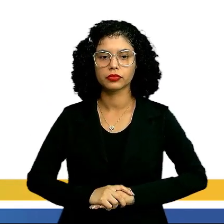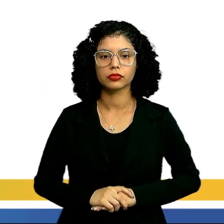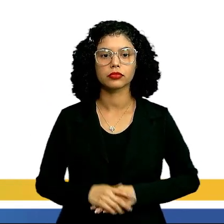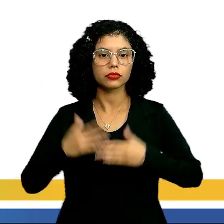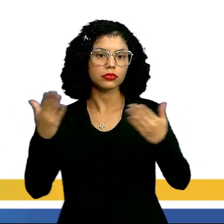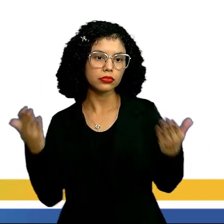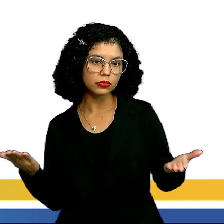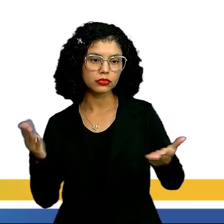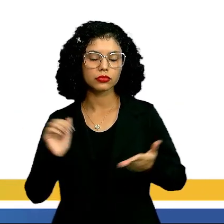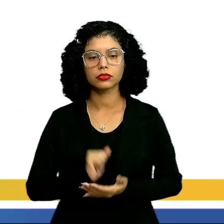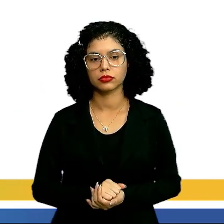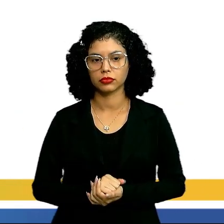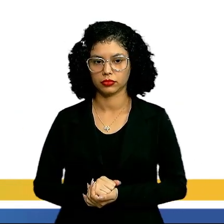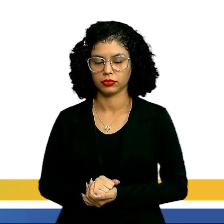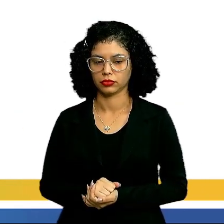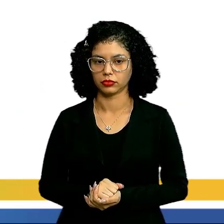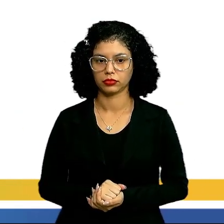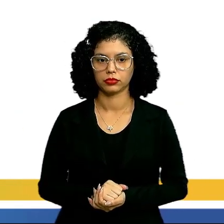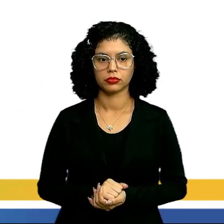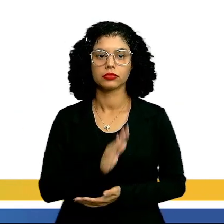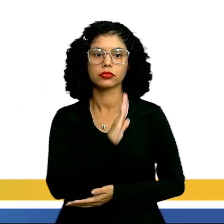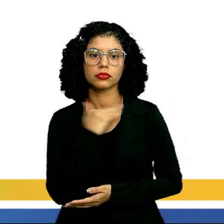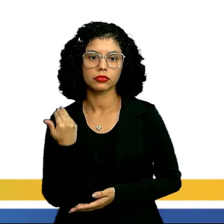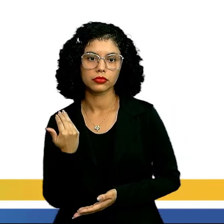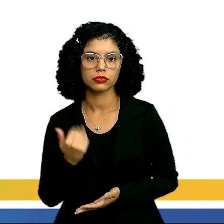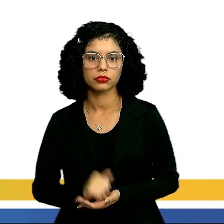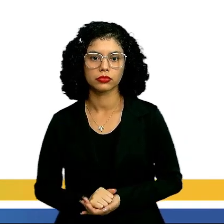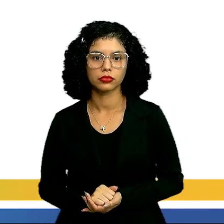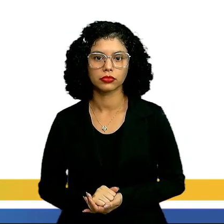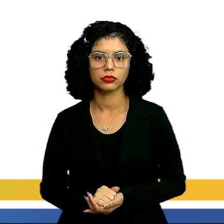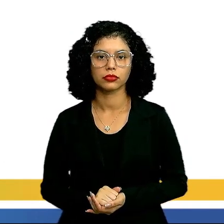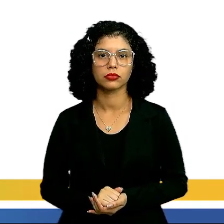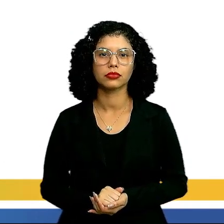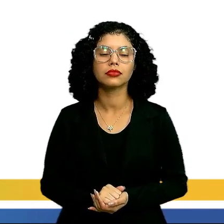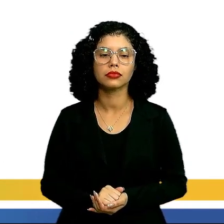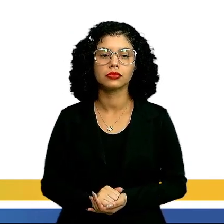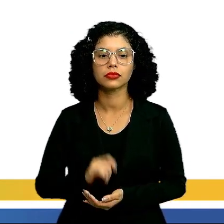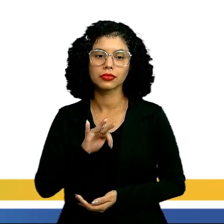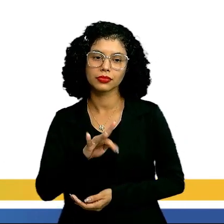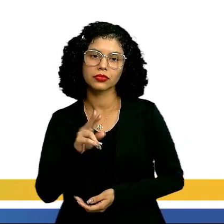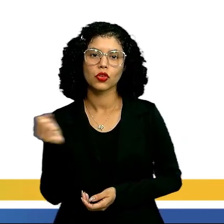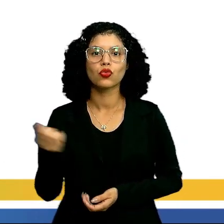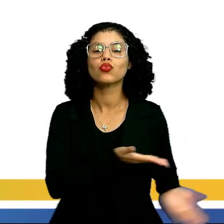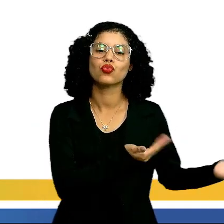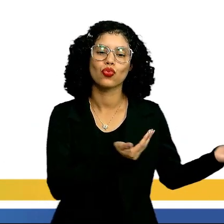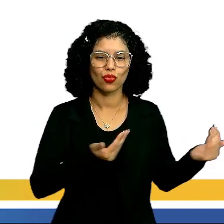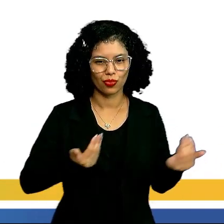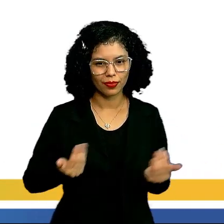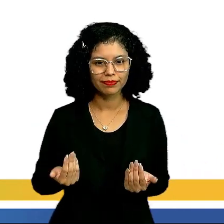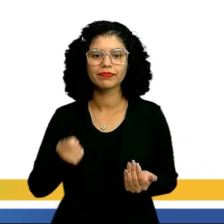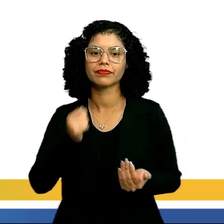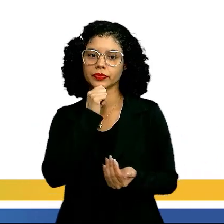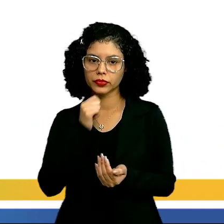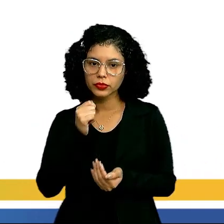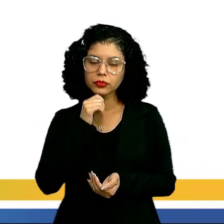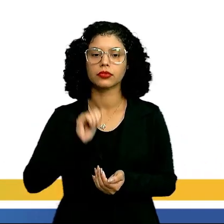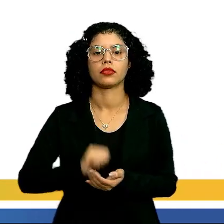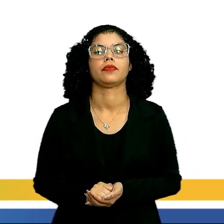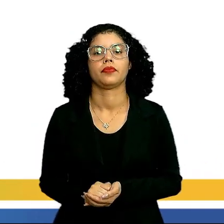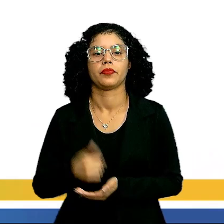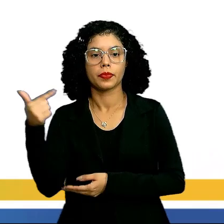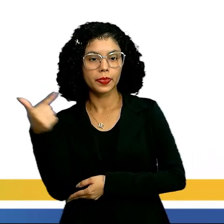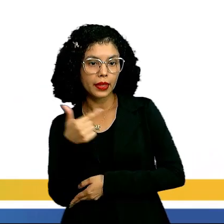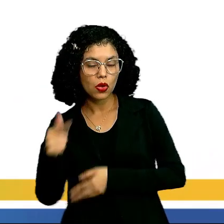1852. Então, ele morre prematuramente, quer dizer, muito jovem, e aí ele se enquadra